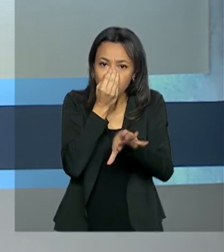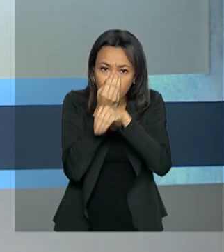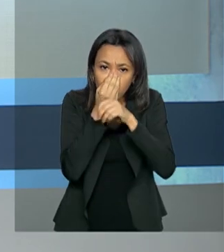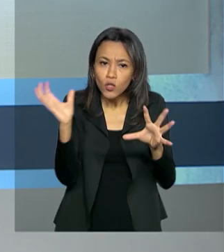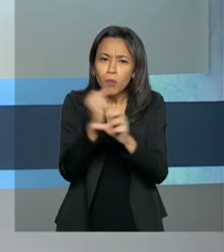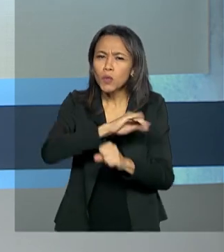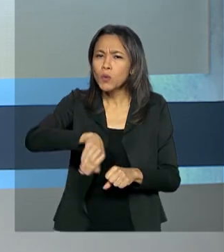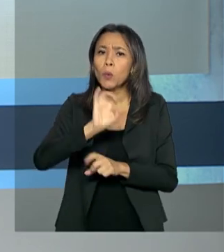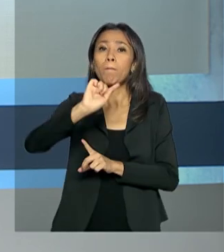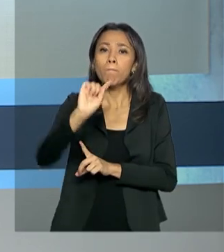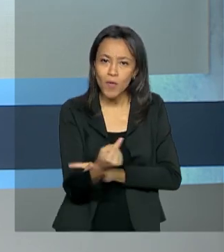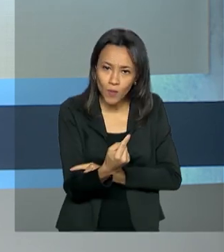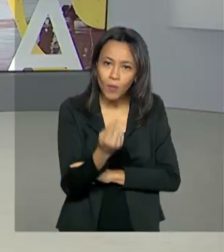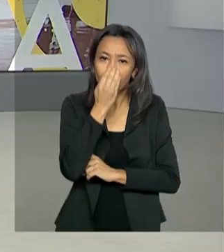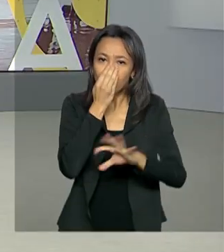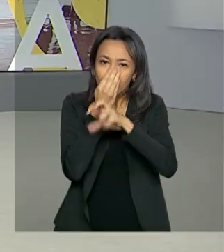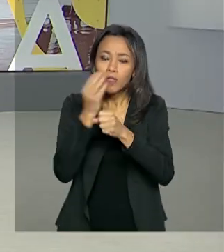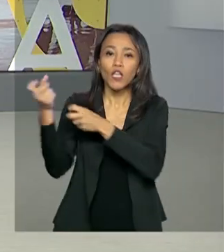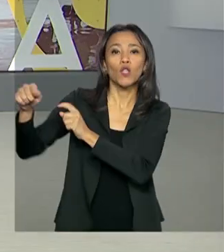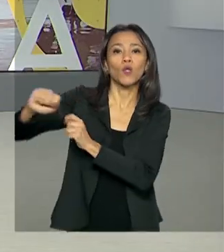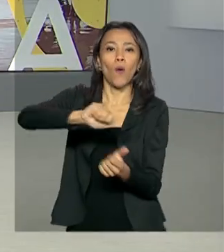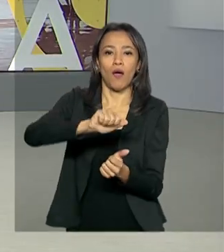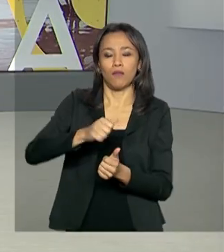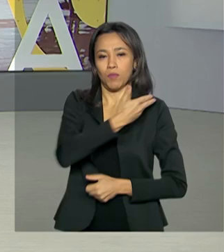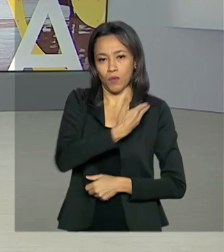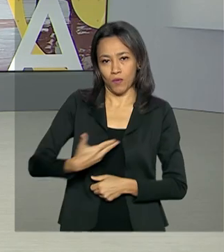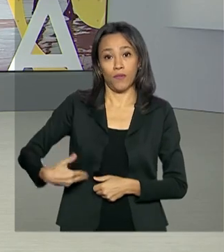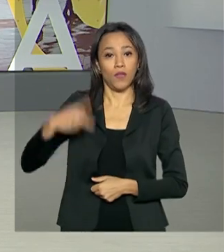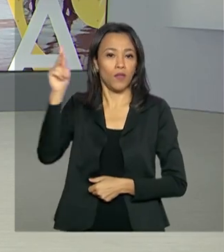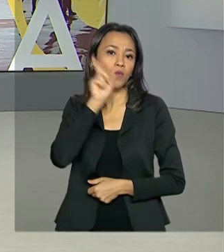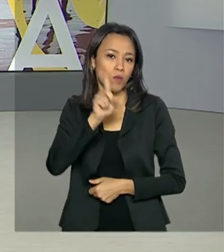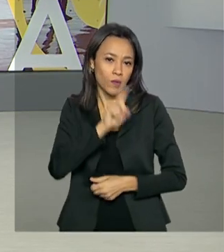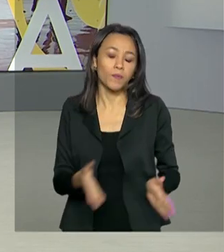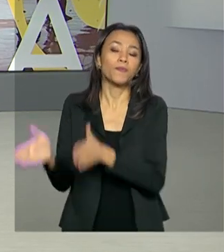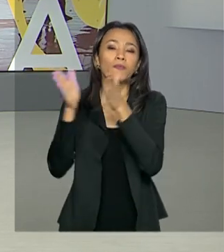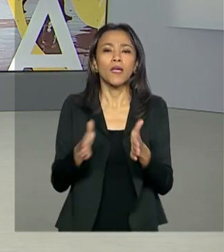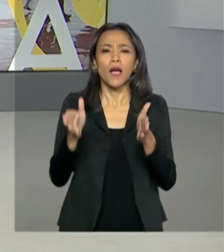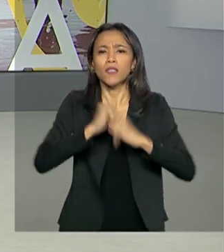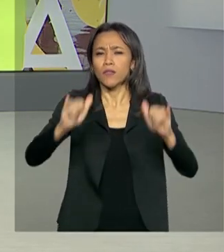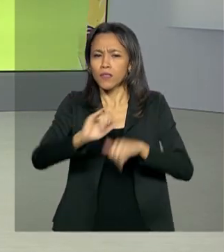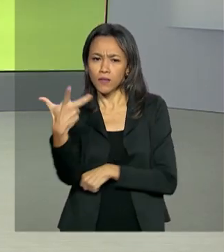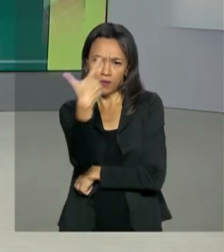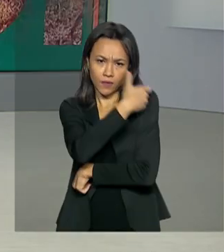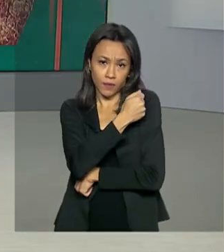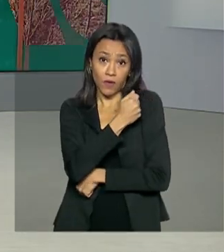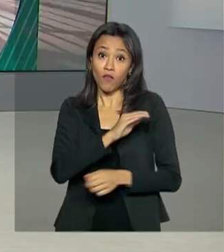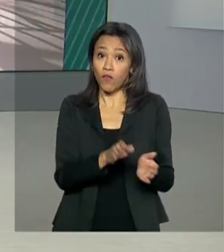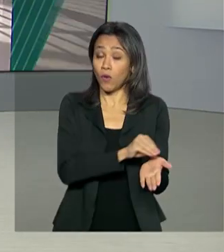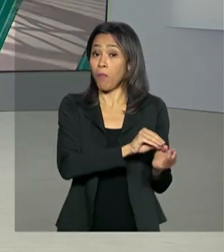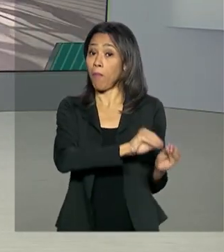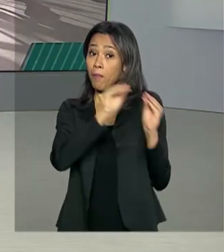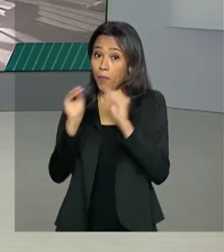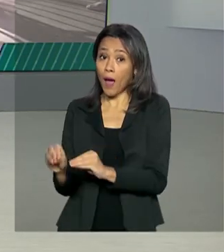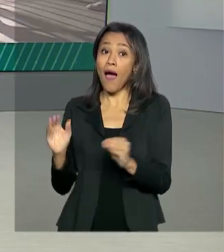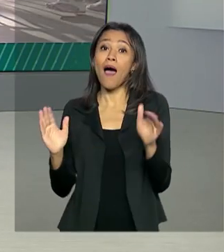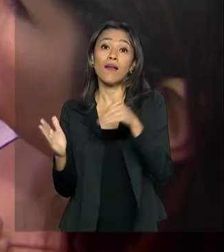doados pelo governo americano. E a campanha nacional de vacinação contra a gripe foi prorrogada até 30 de junho em todo o